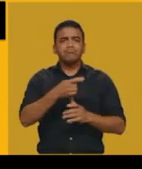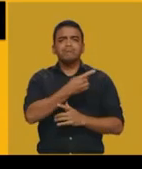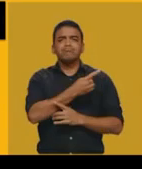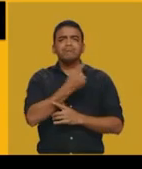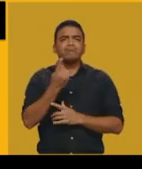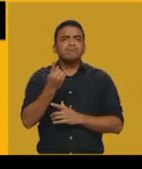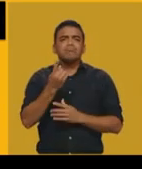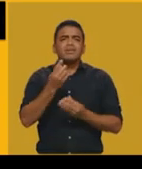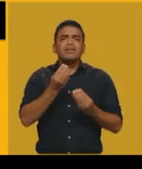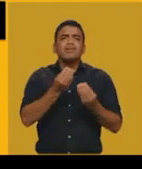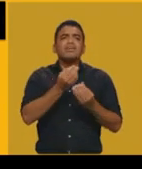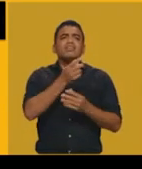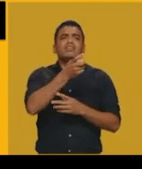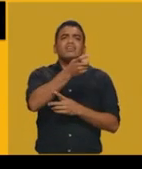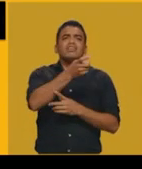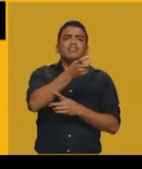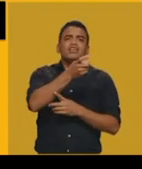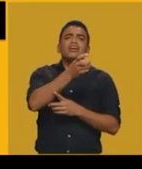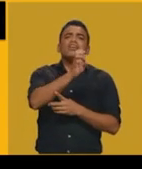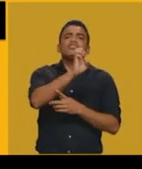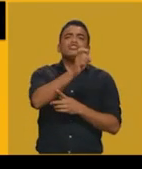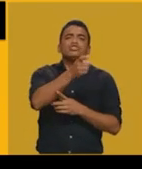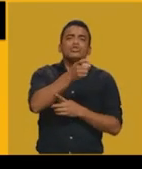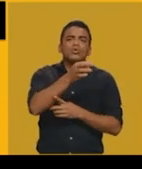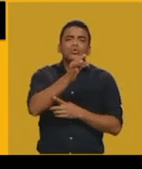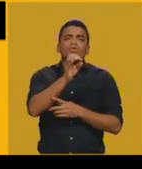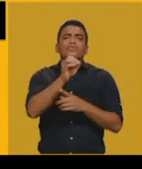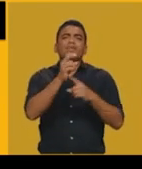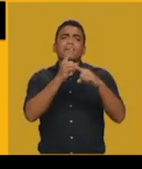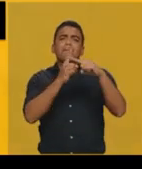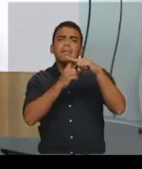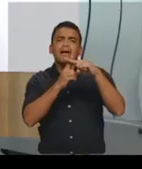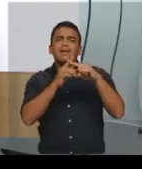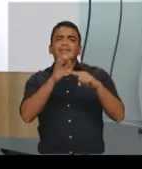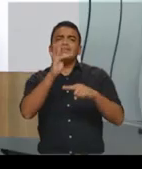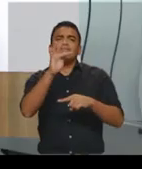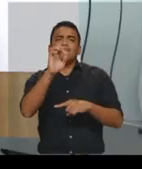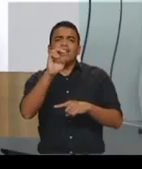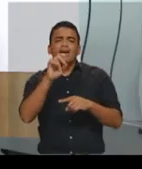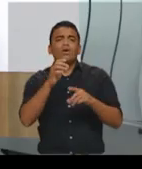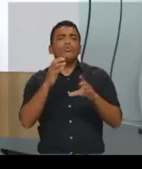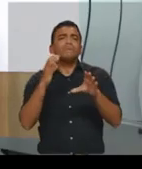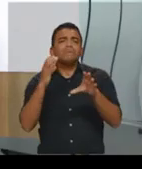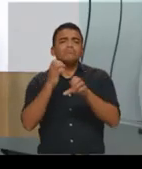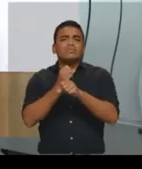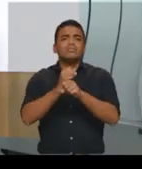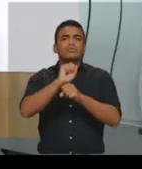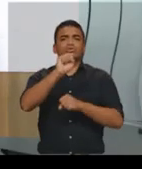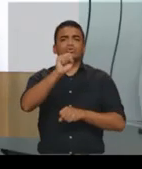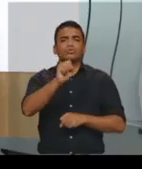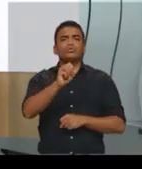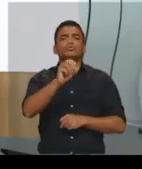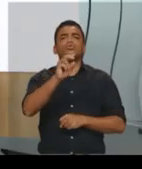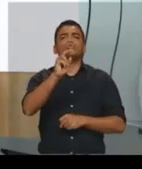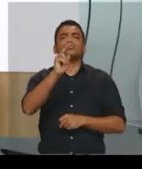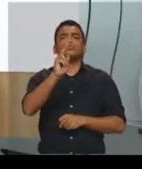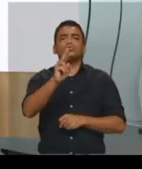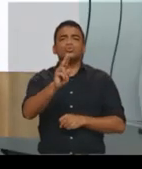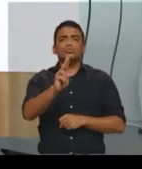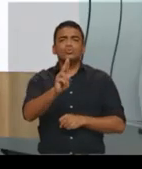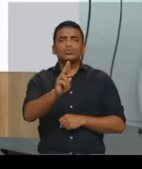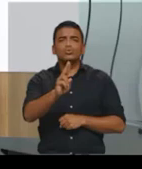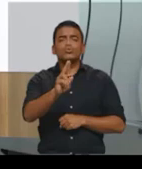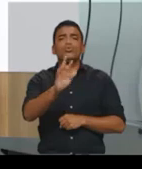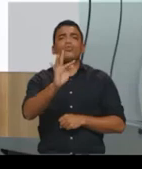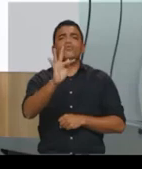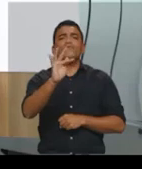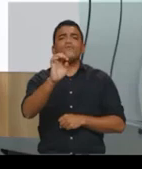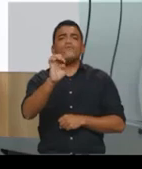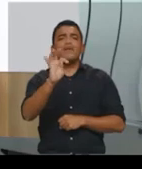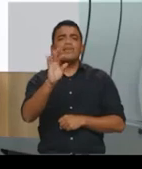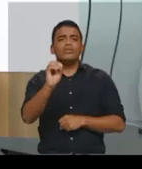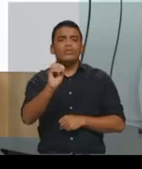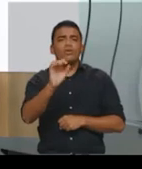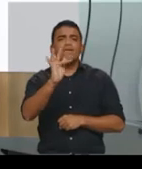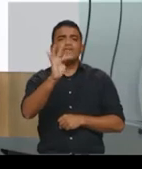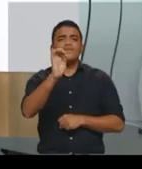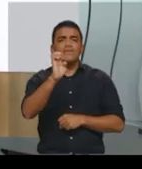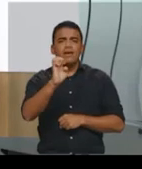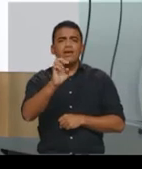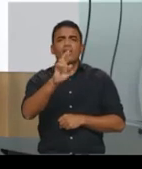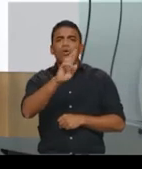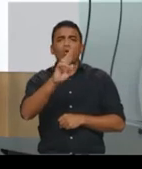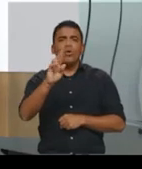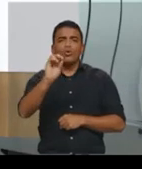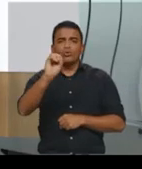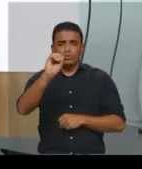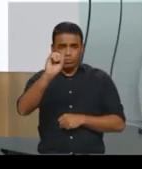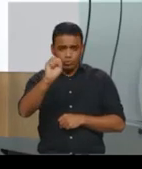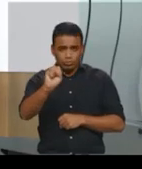reagem e formam o produto sulfeto ferroso. Essas equações que vamos trabalhar ao longo de todo o